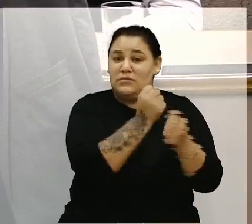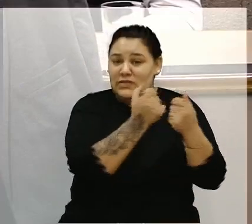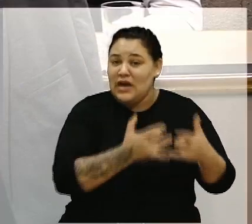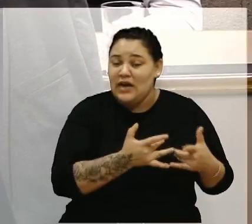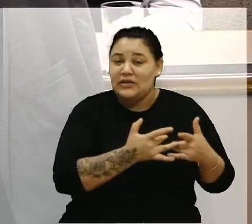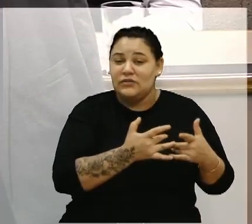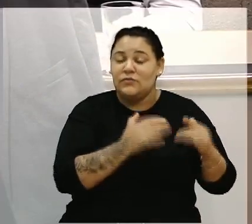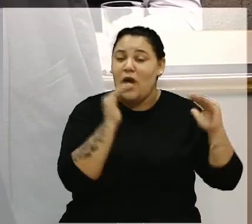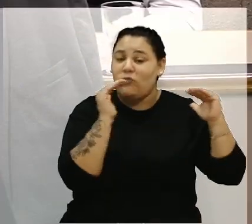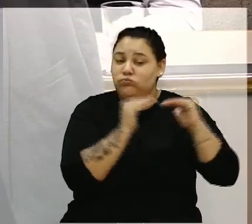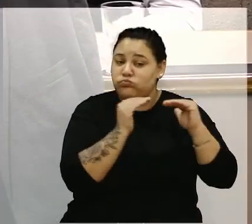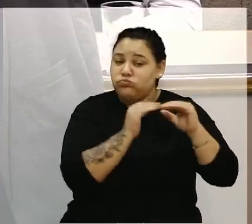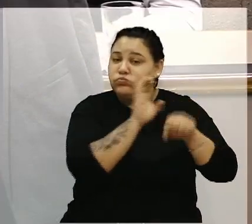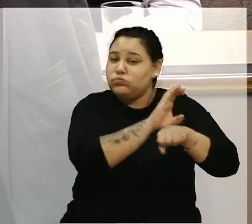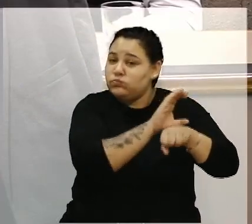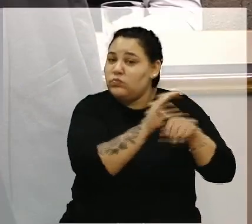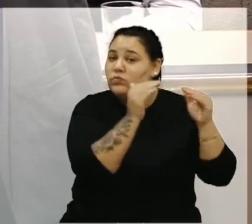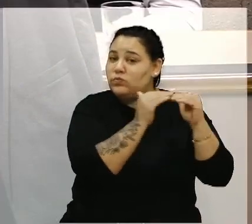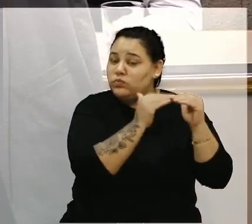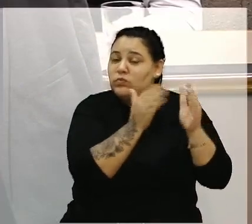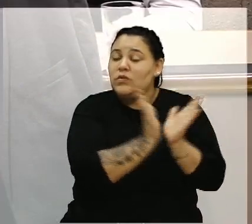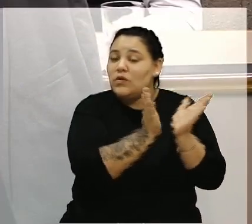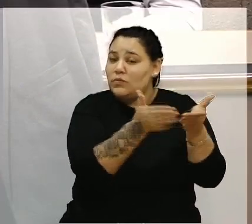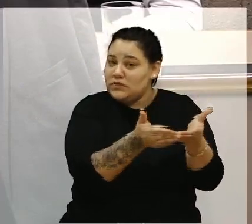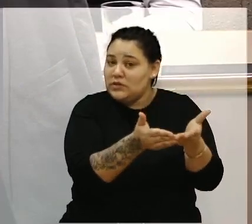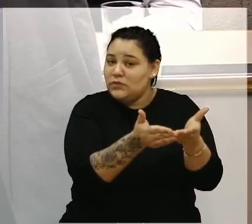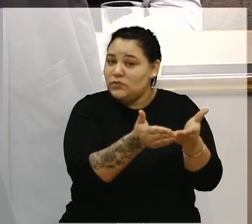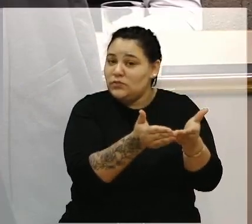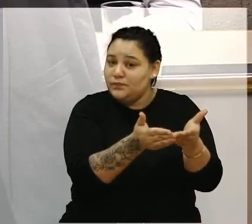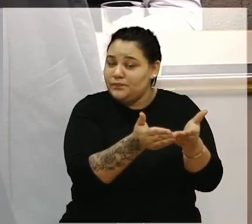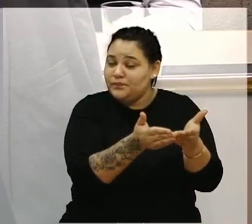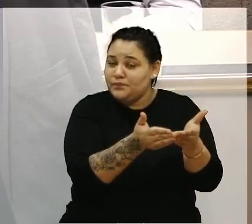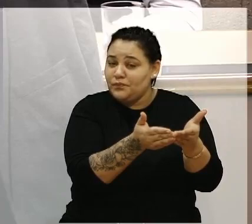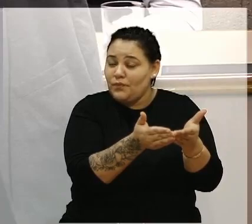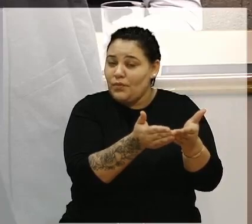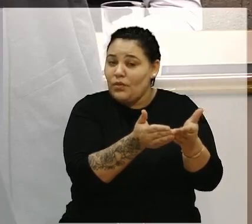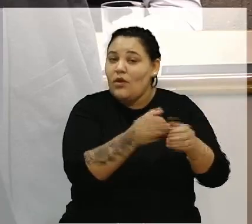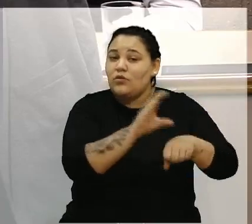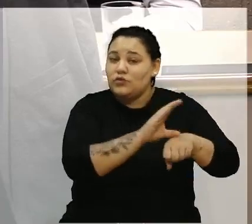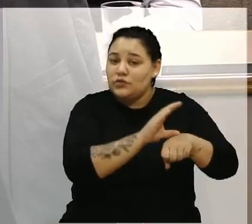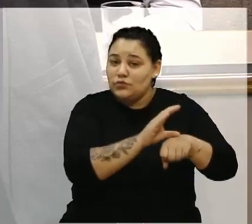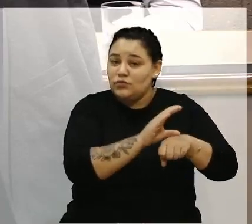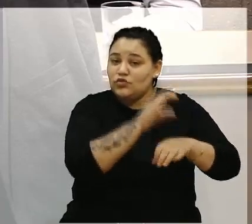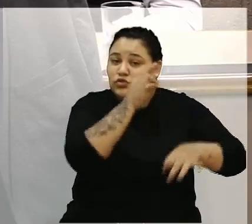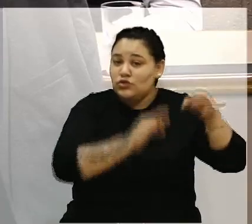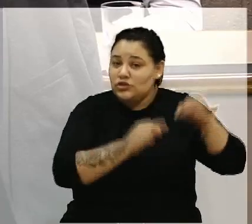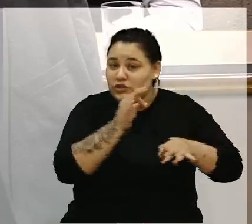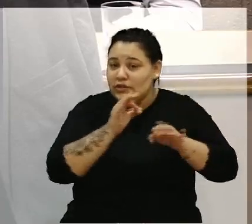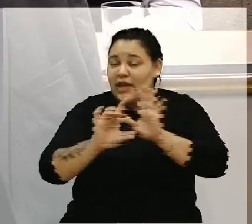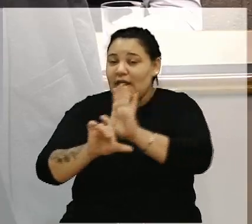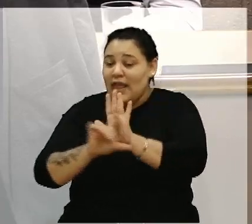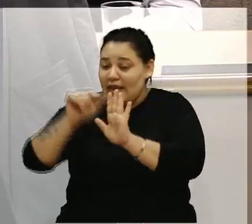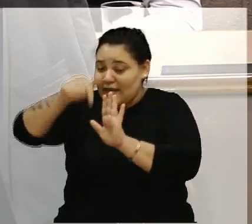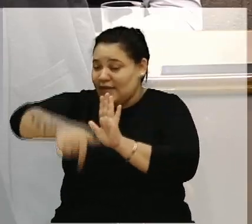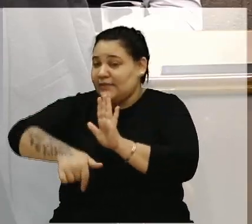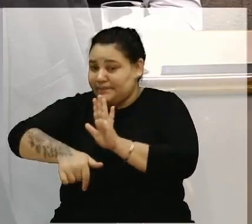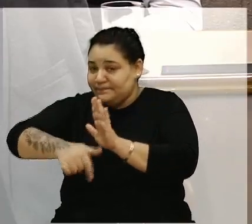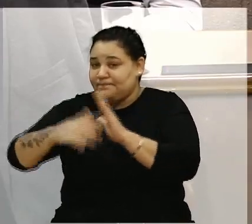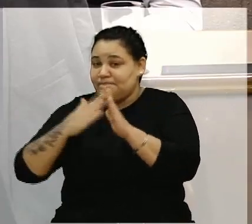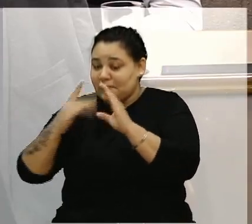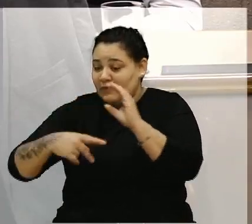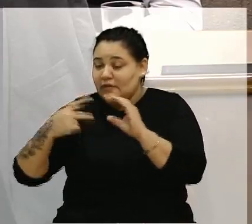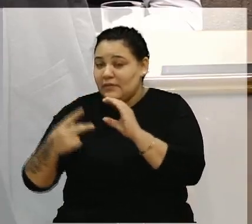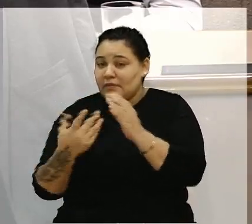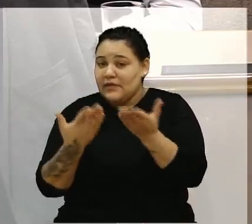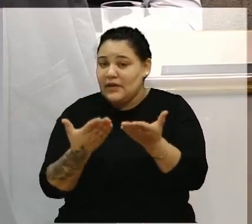pela constitucionalidade da Comissão de Constituição, Justiça e Legislação desta Casa, esta Comissão de